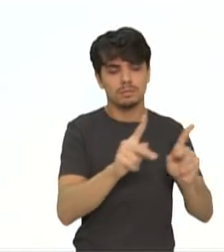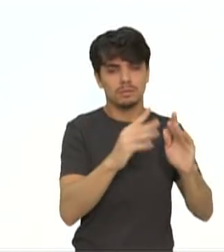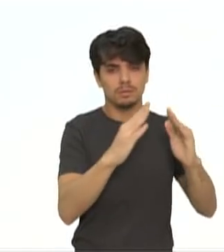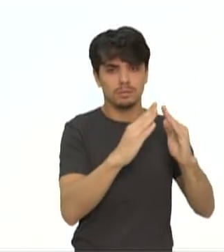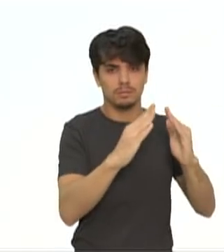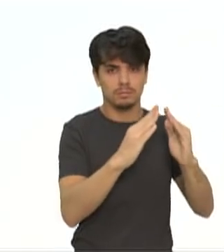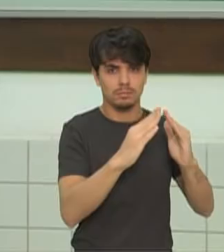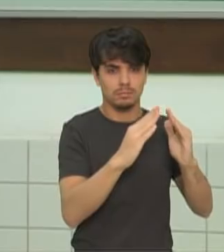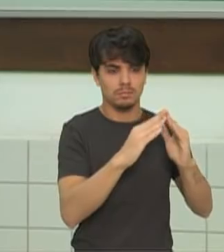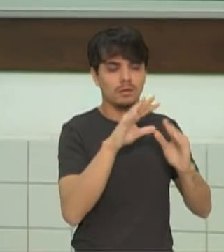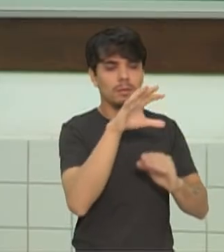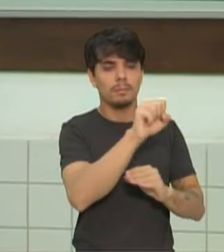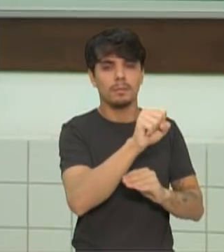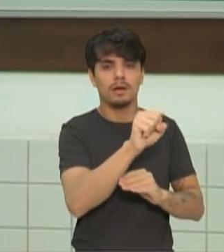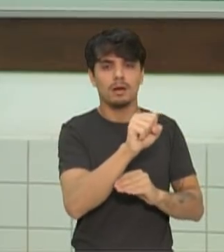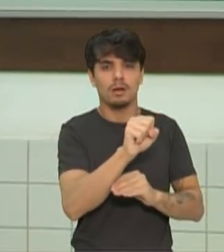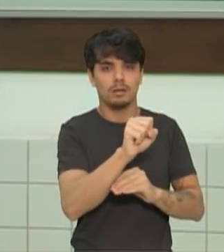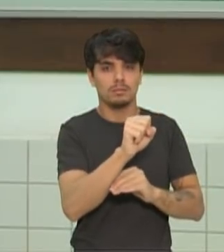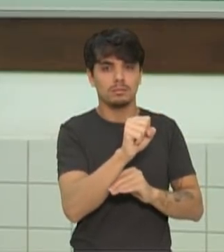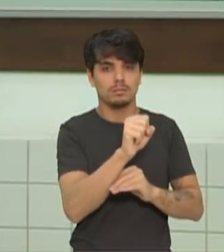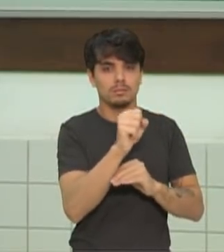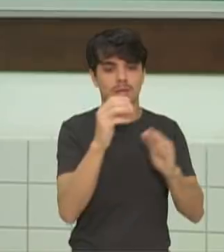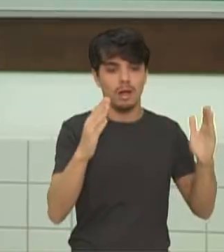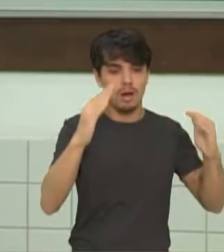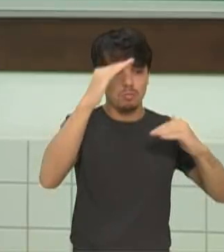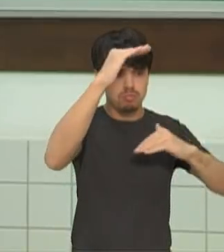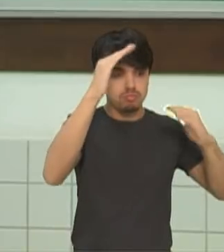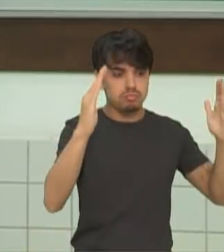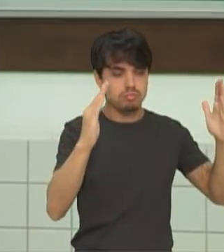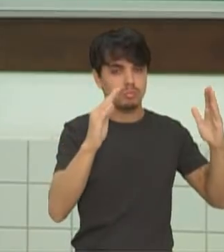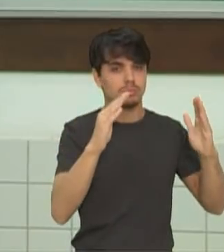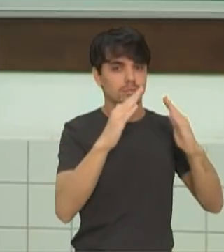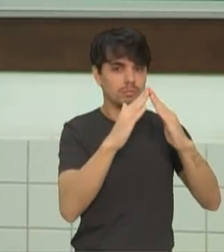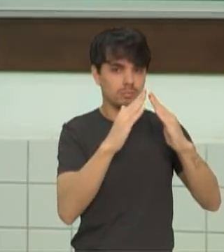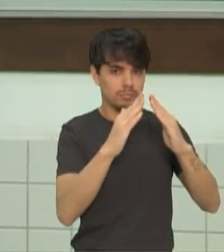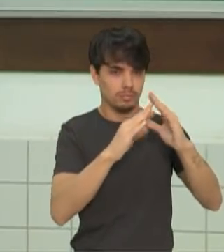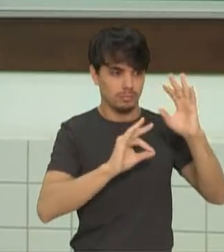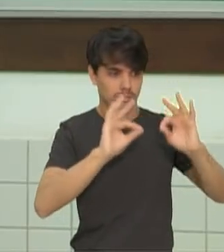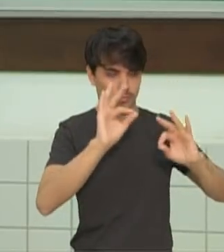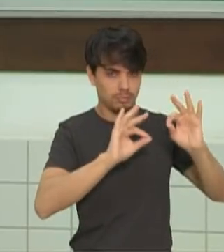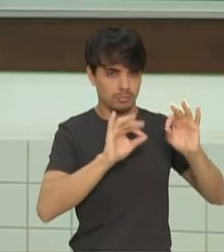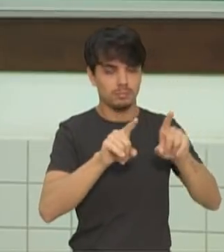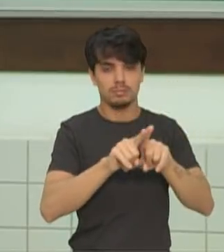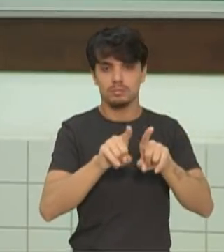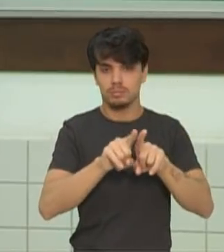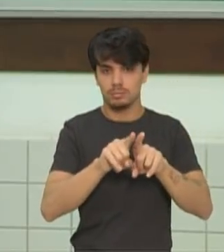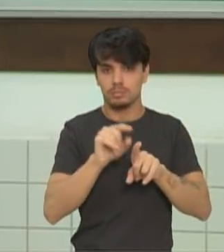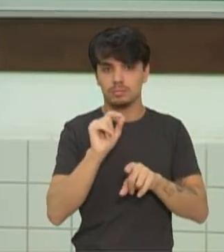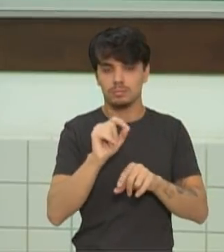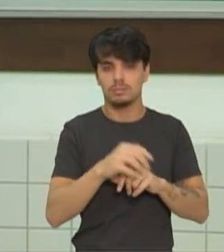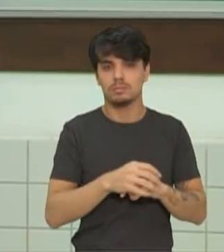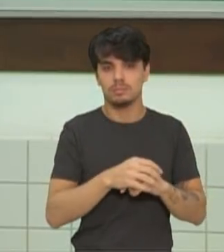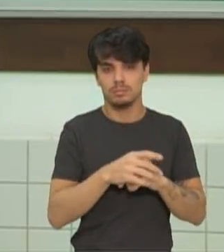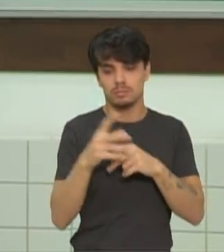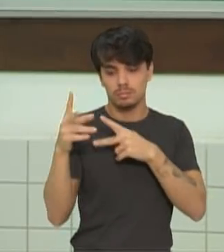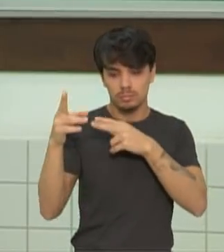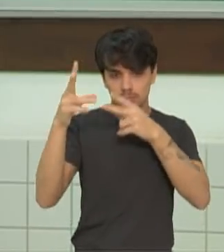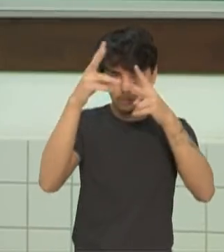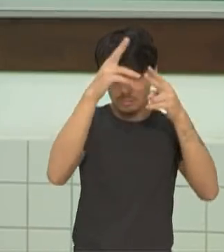pegar os 4 lados, né, da casa e vão